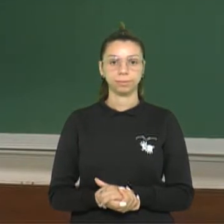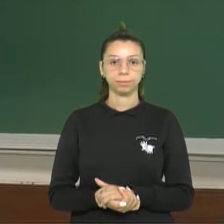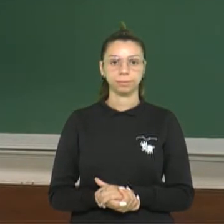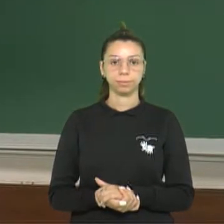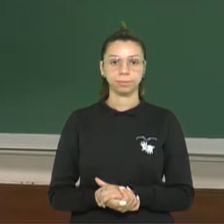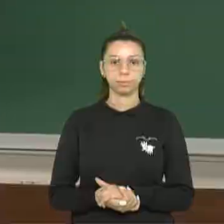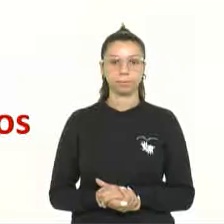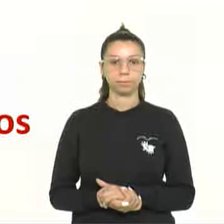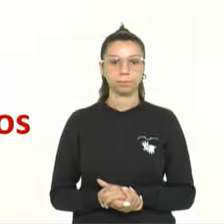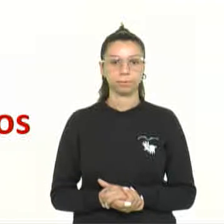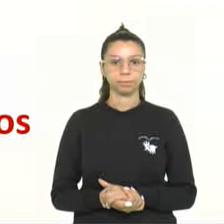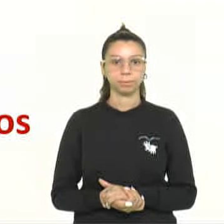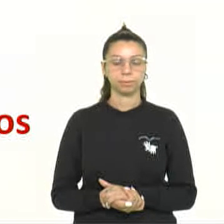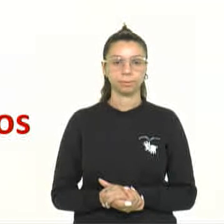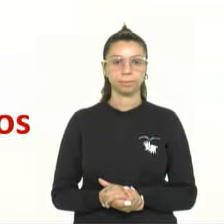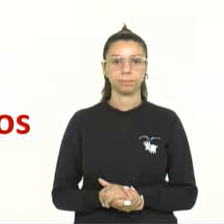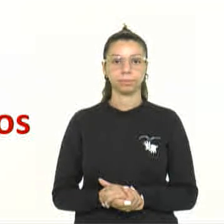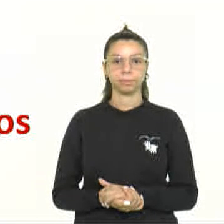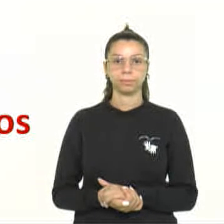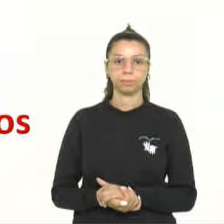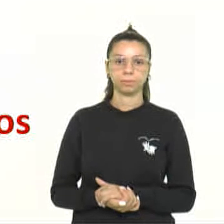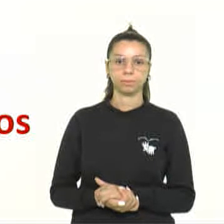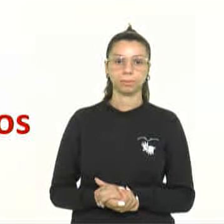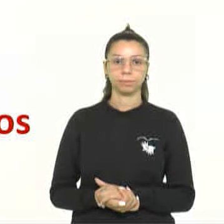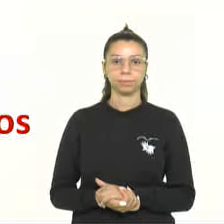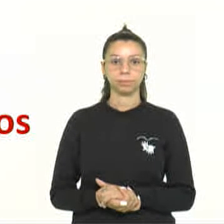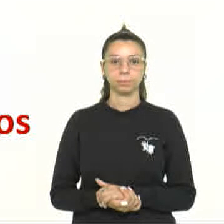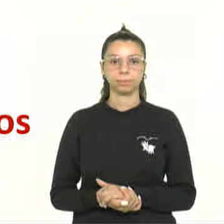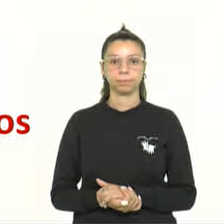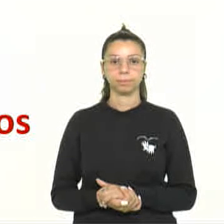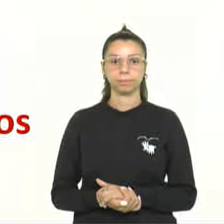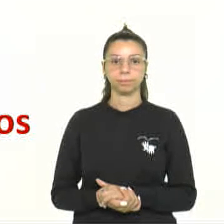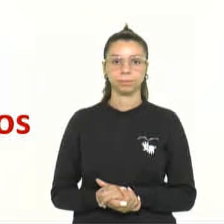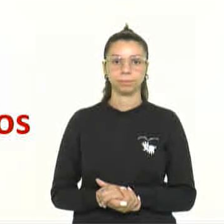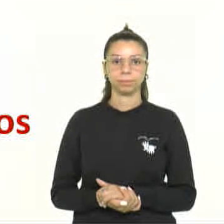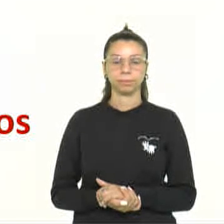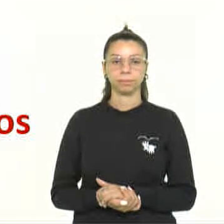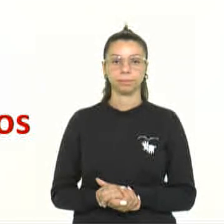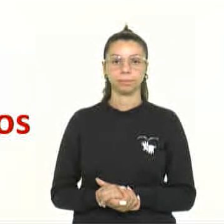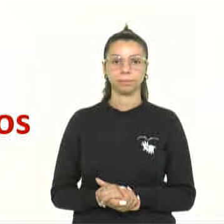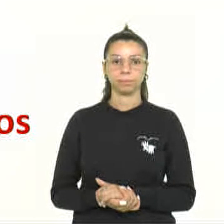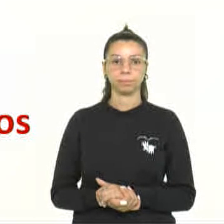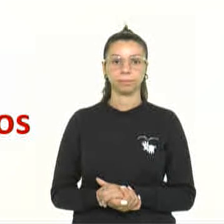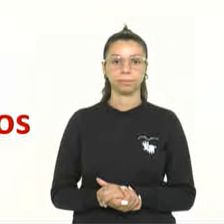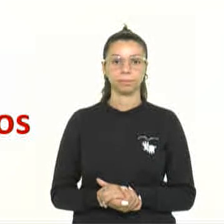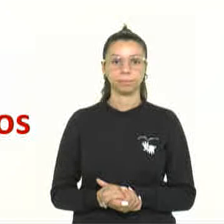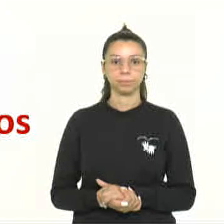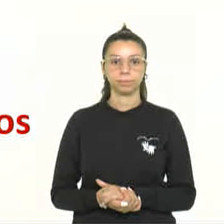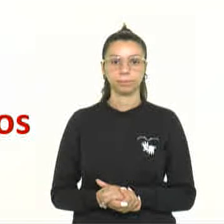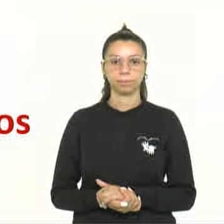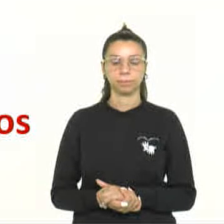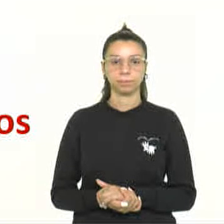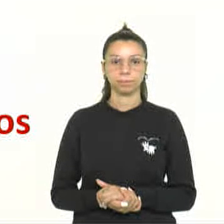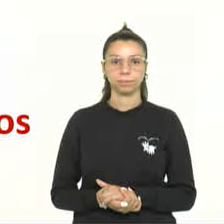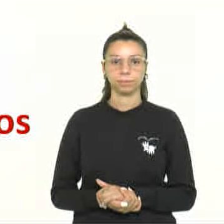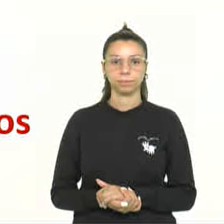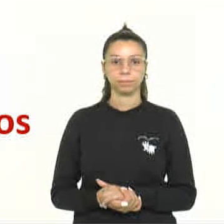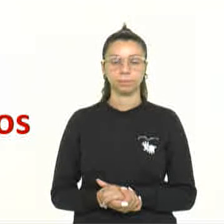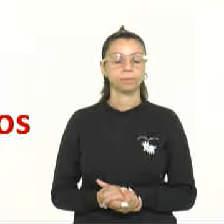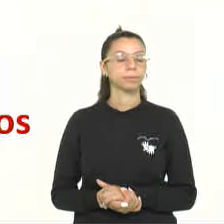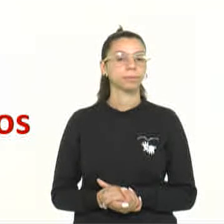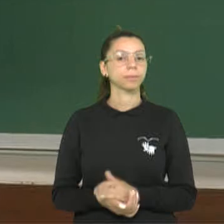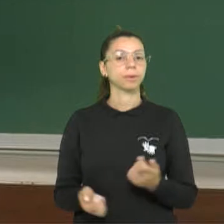essa campanha? Trata de los discapacitados que necessitam la silla de ruedas, né? Das pessoas